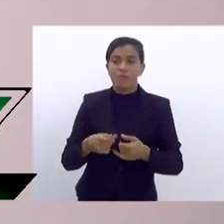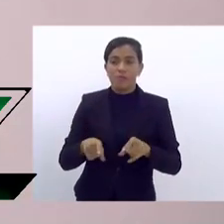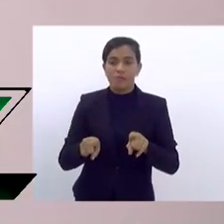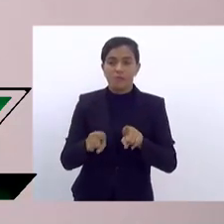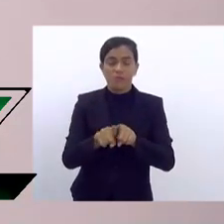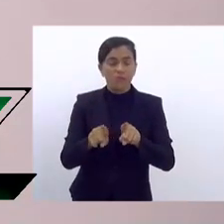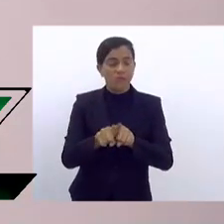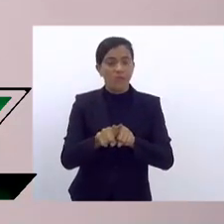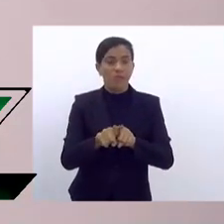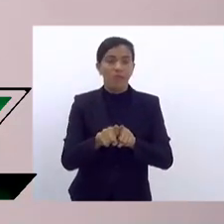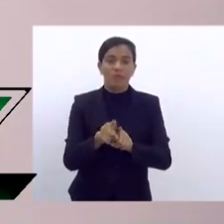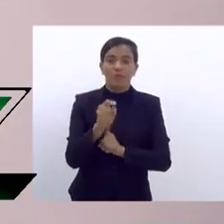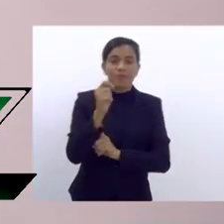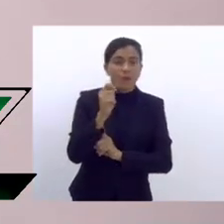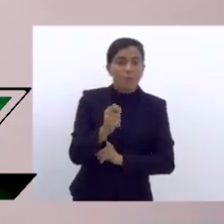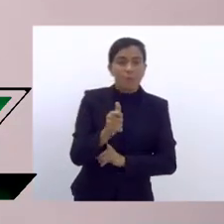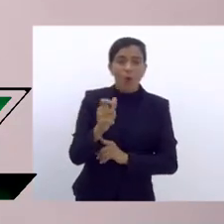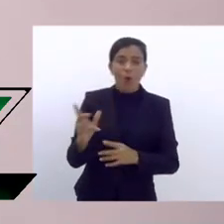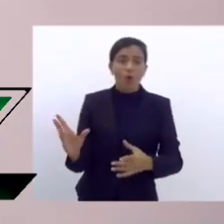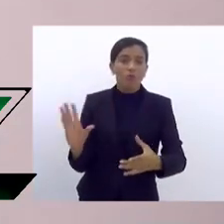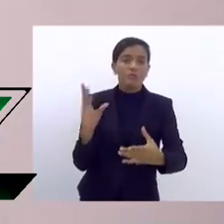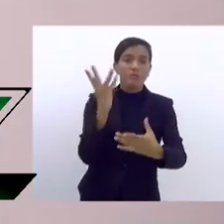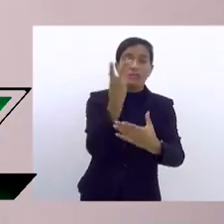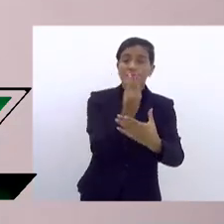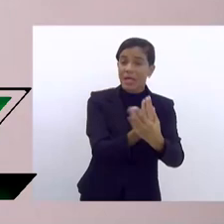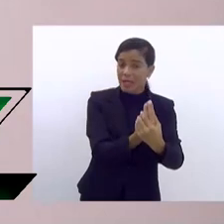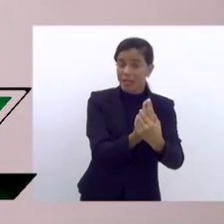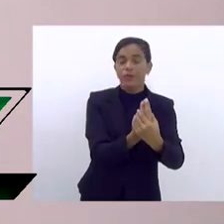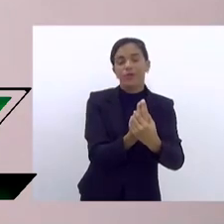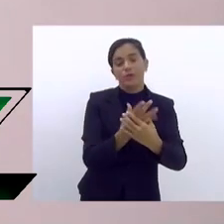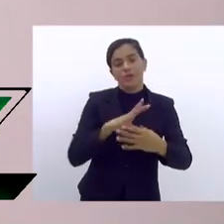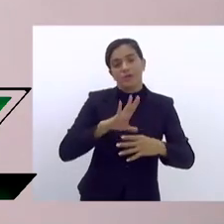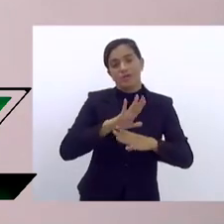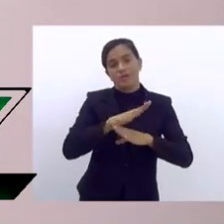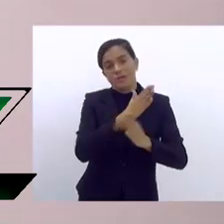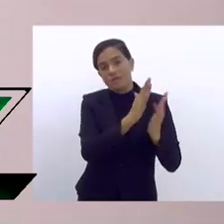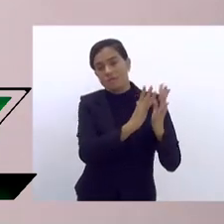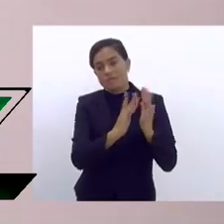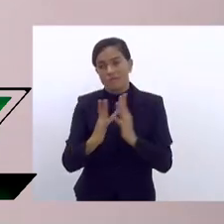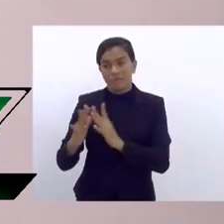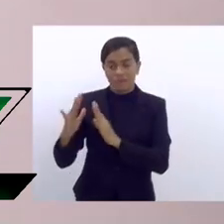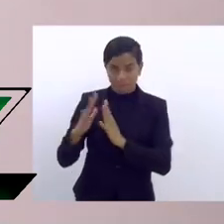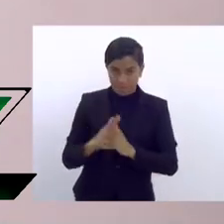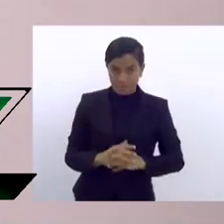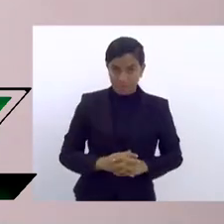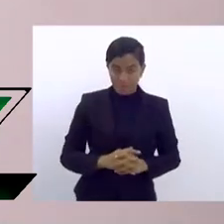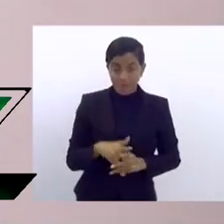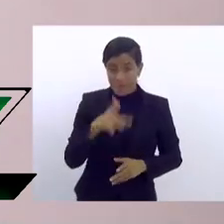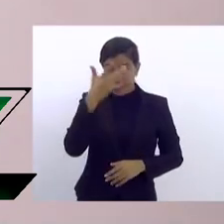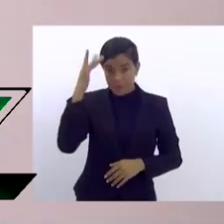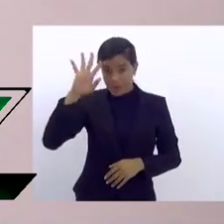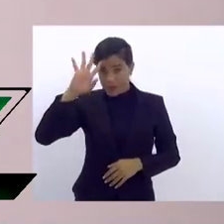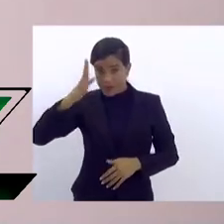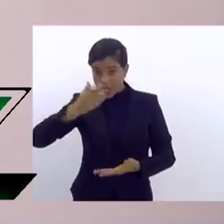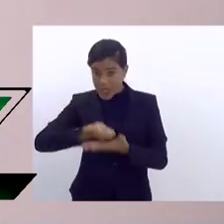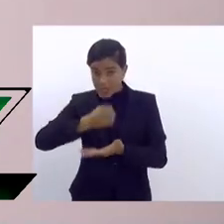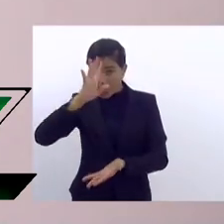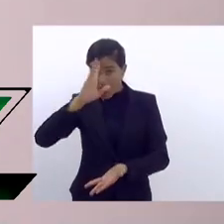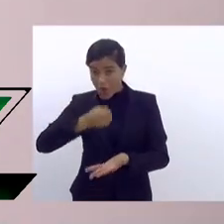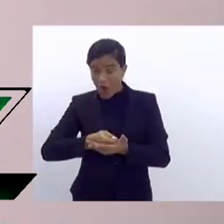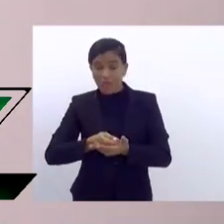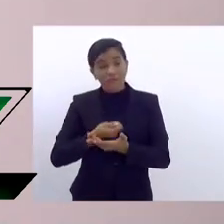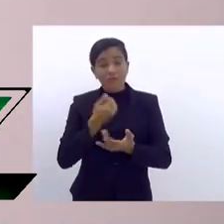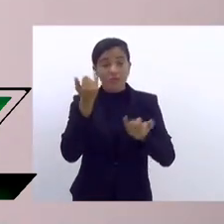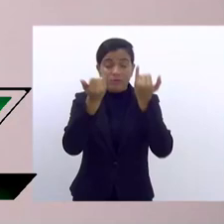incorporados ao processo de produção de decisões os tomadores de decisão dão pouco